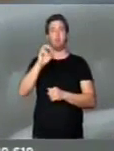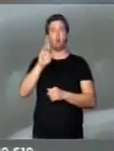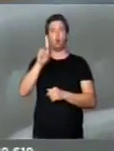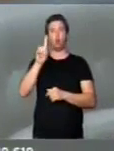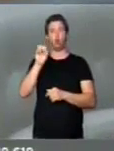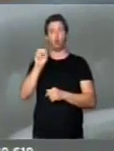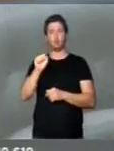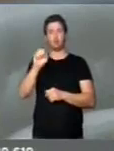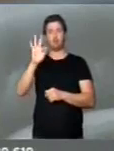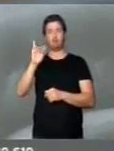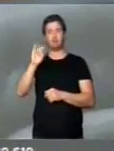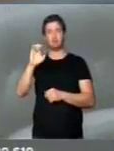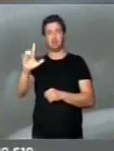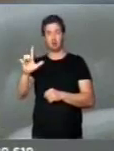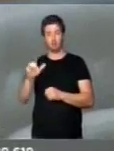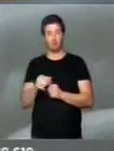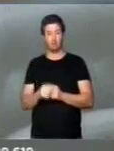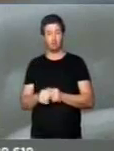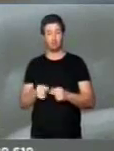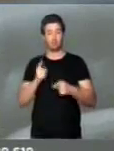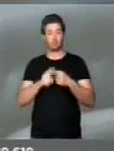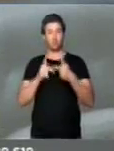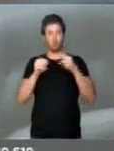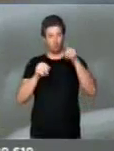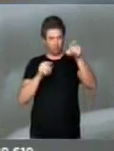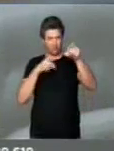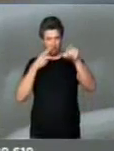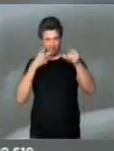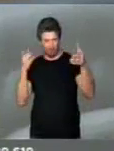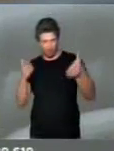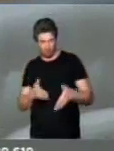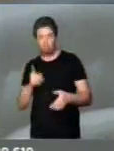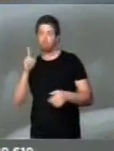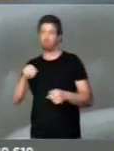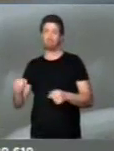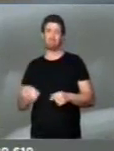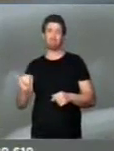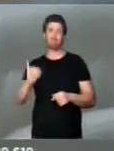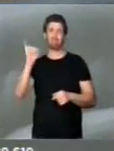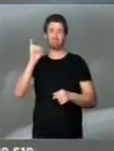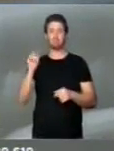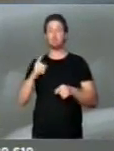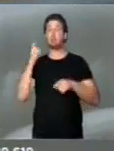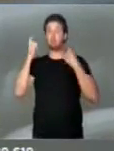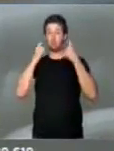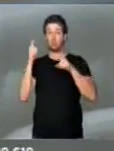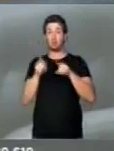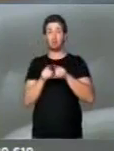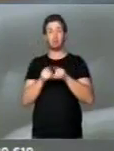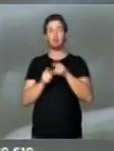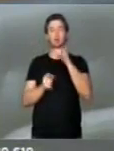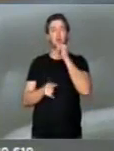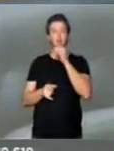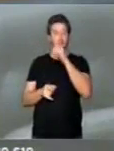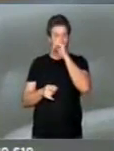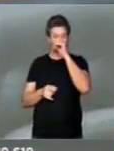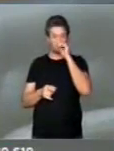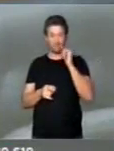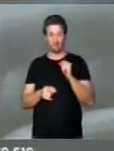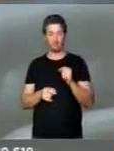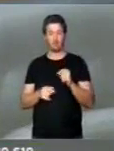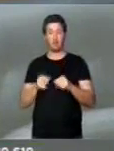Também colocar que esses assuntos que o colega está levantando são fundamentais e preocupantes. Por exemplo, a questão